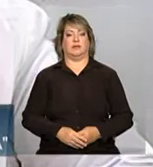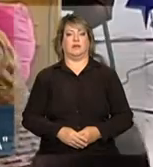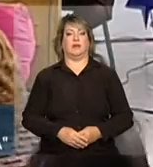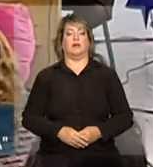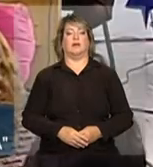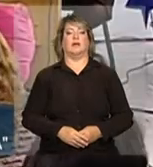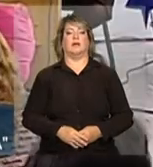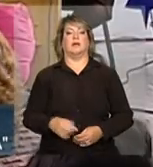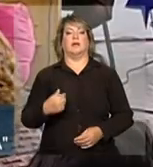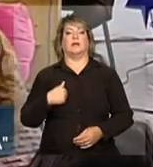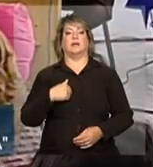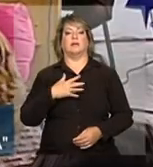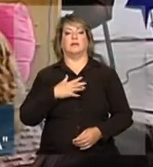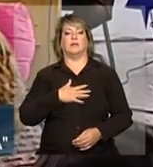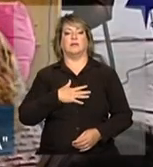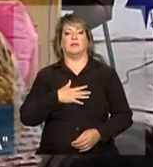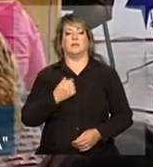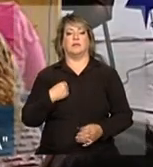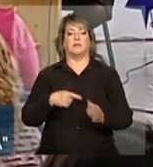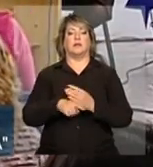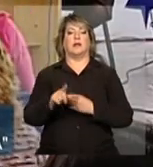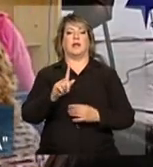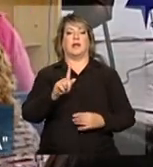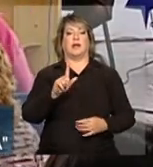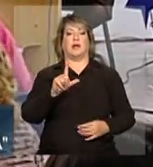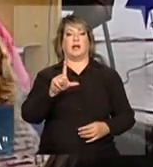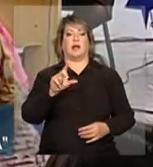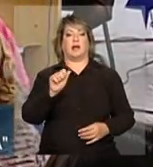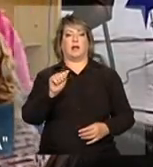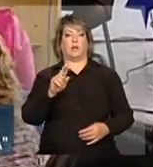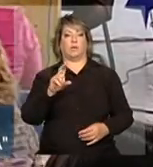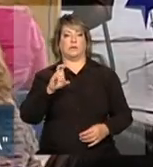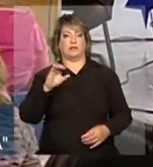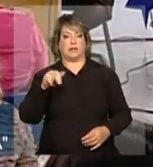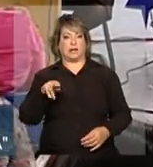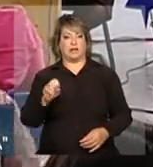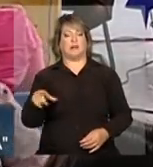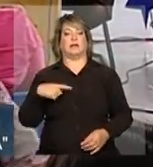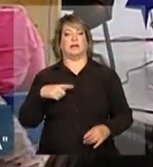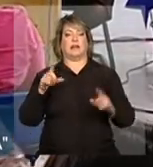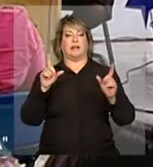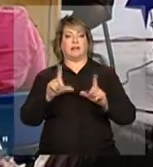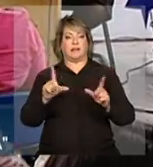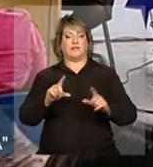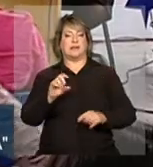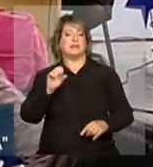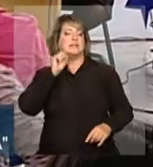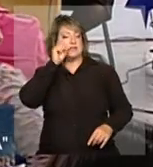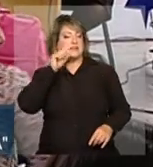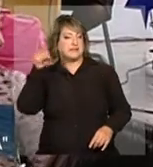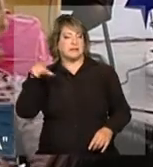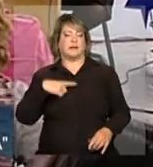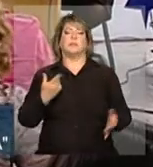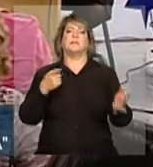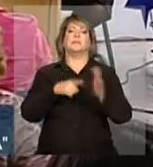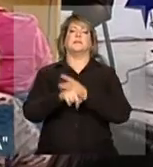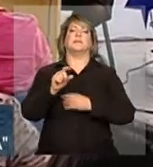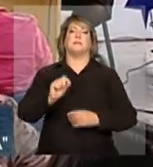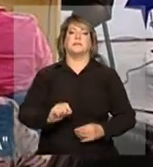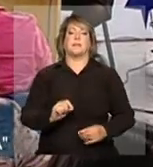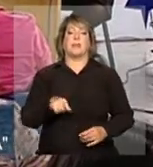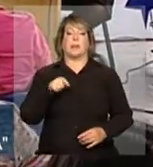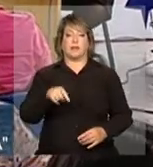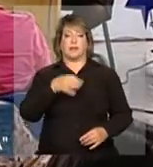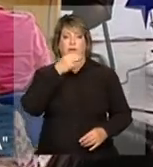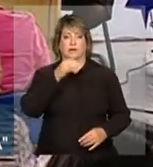eu gostaria que... Eu já falei, é Glauciene Lara, da TV Senado. Como foi citada essa proposta de reforma política